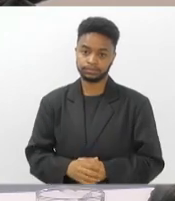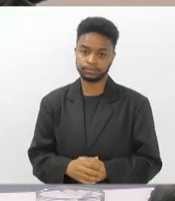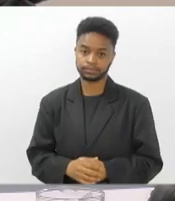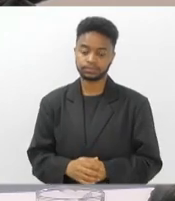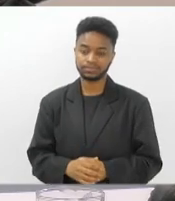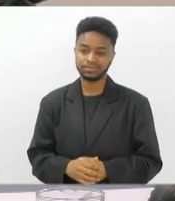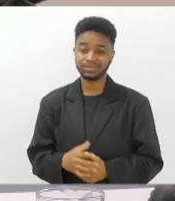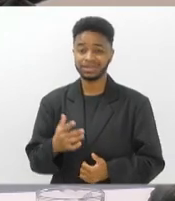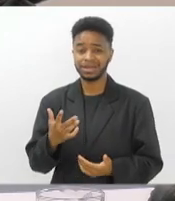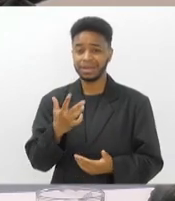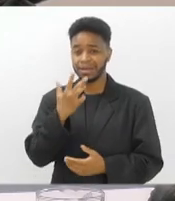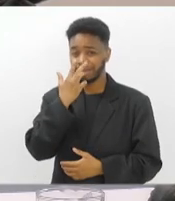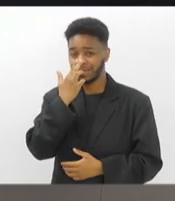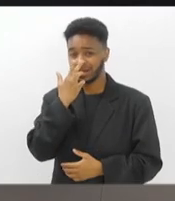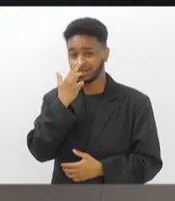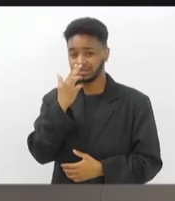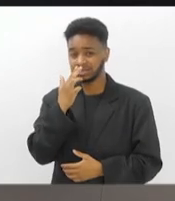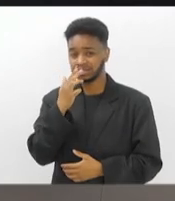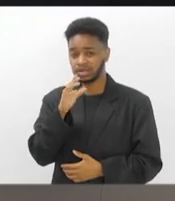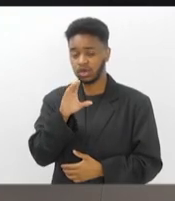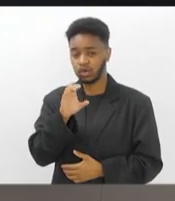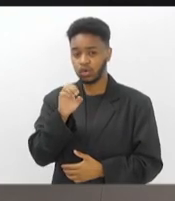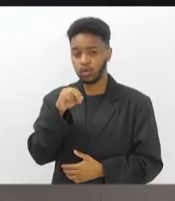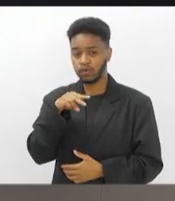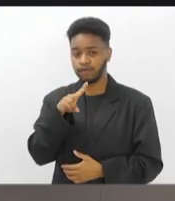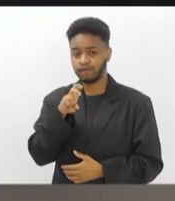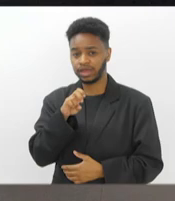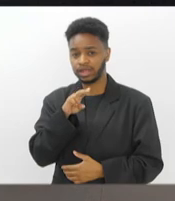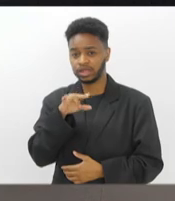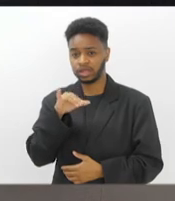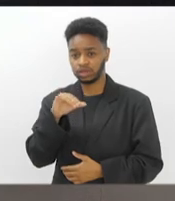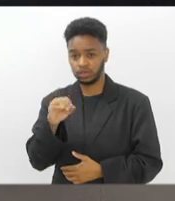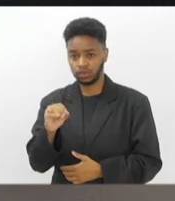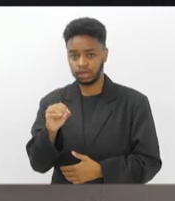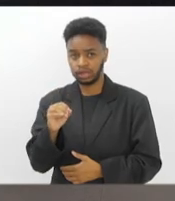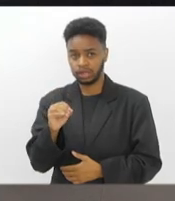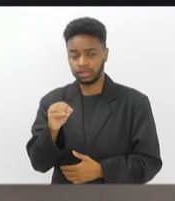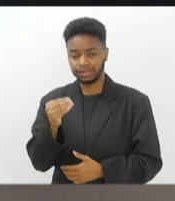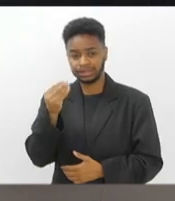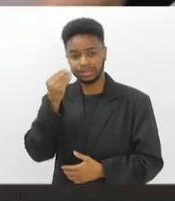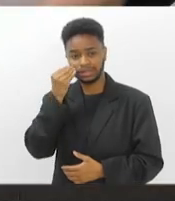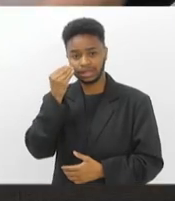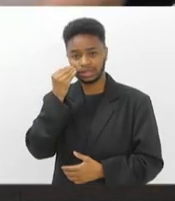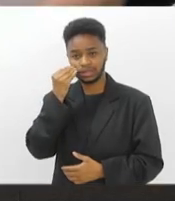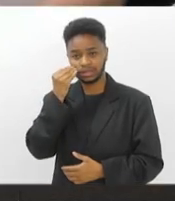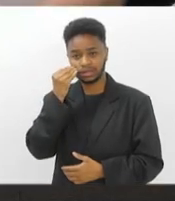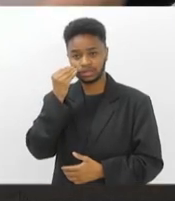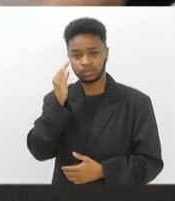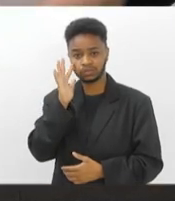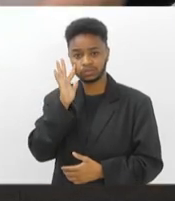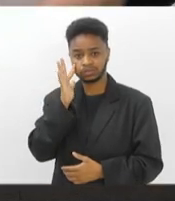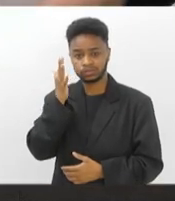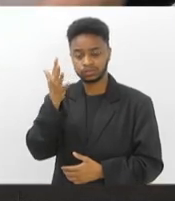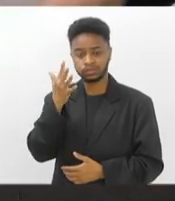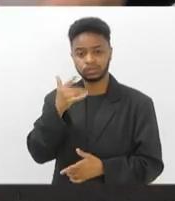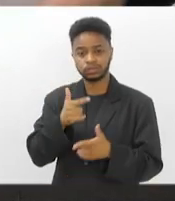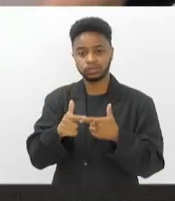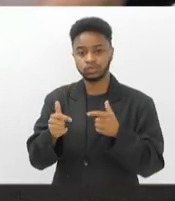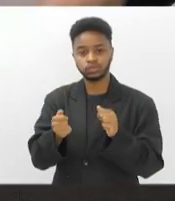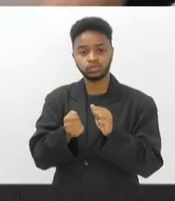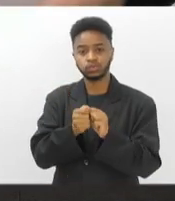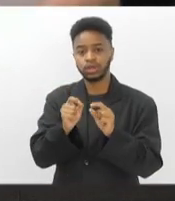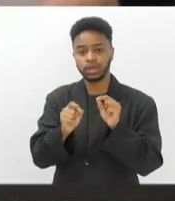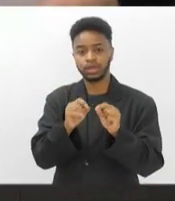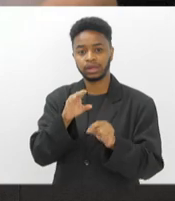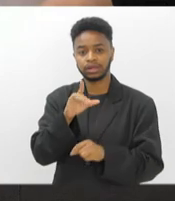convênio me parece que o convênio eh justamente busca soluções com as clínicas particulares porque não